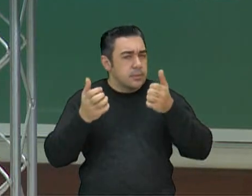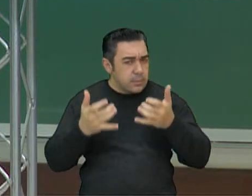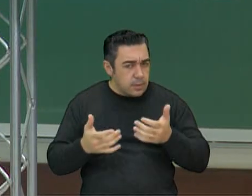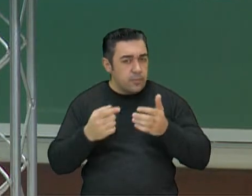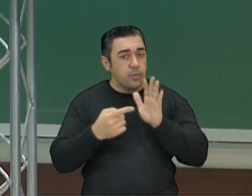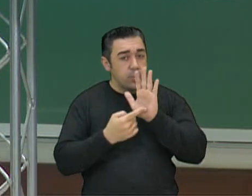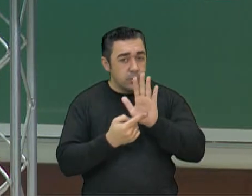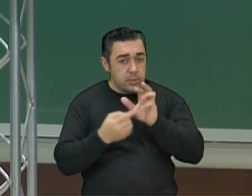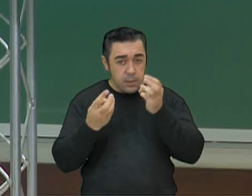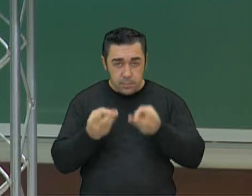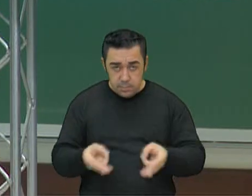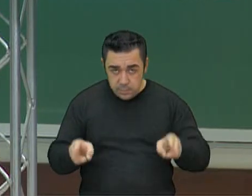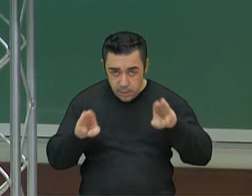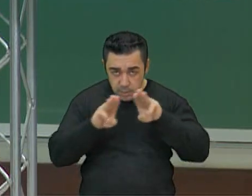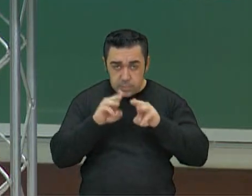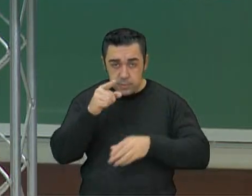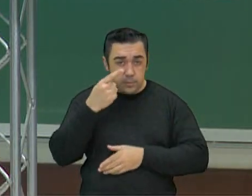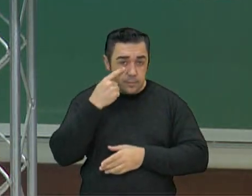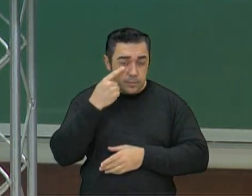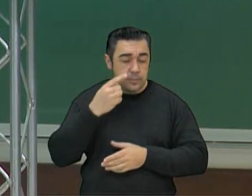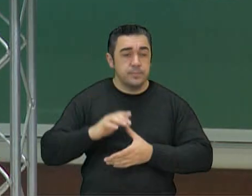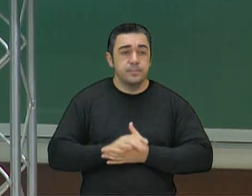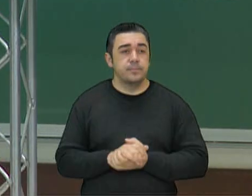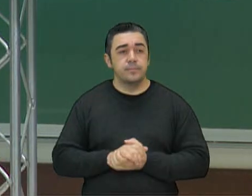um mapa, você vai ver isso melhor no mapa. Calma.